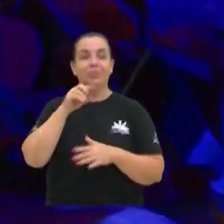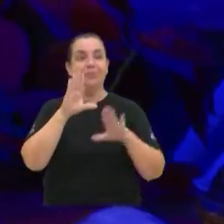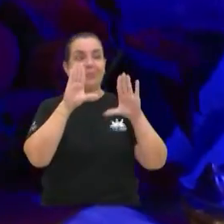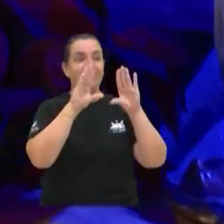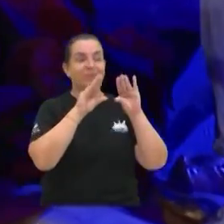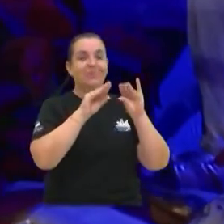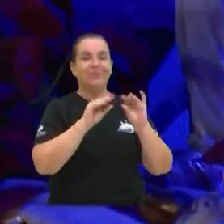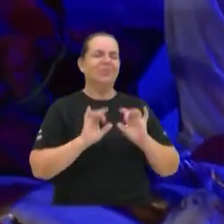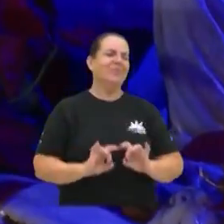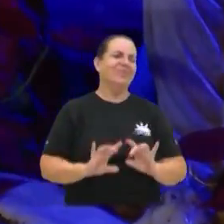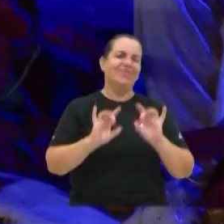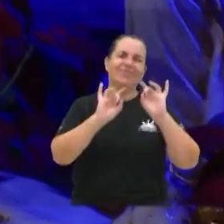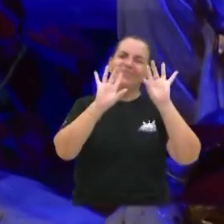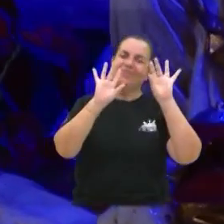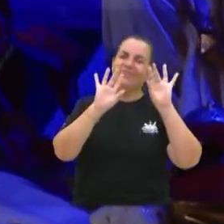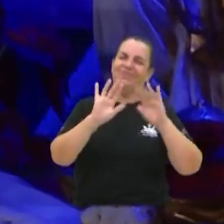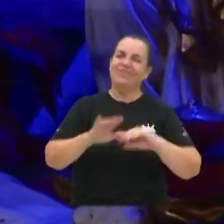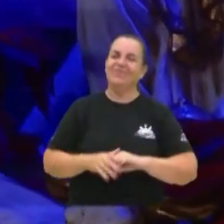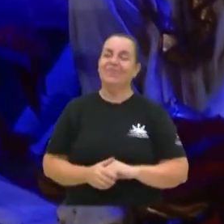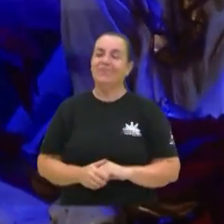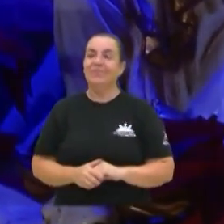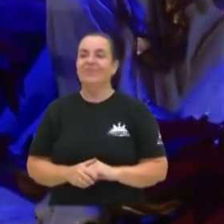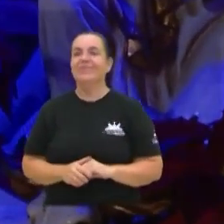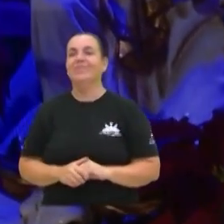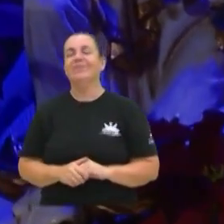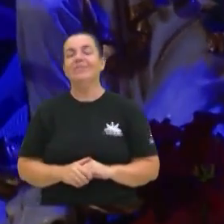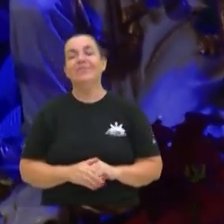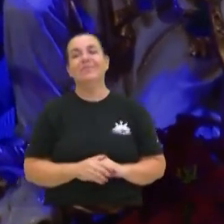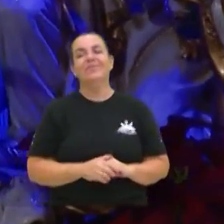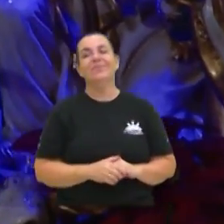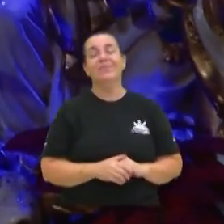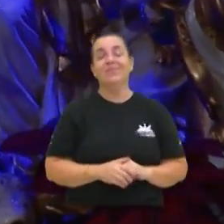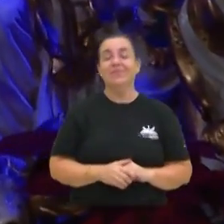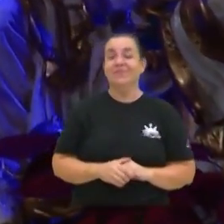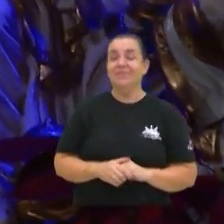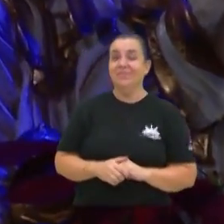numa noite de Natal. Oh,